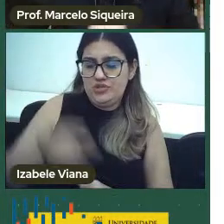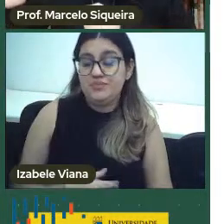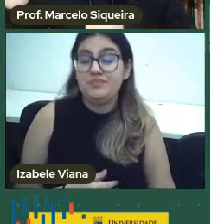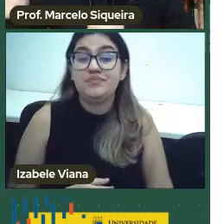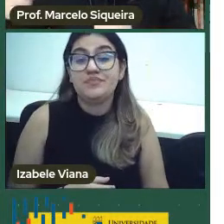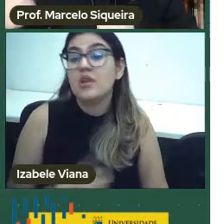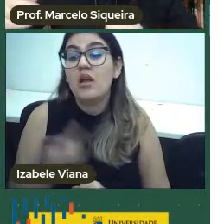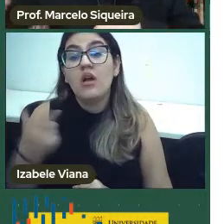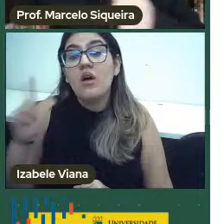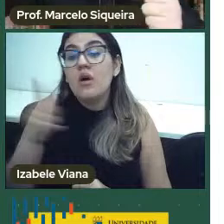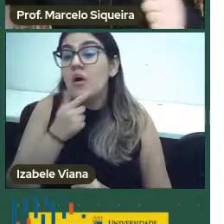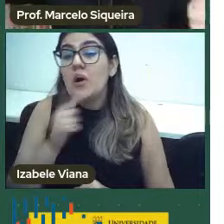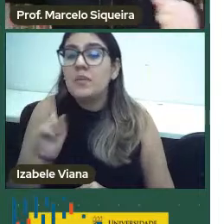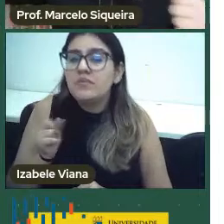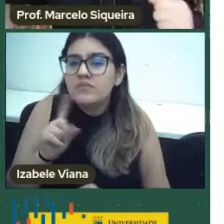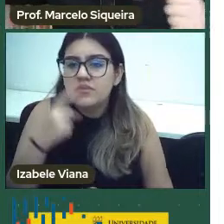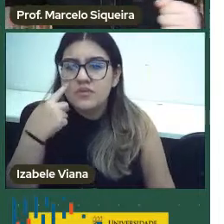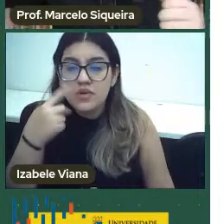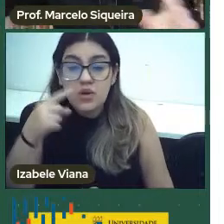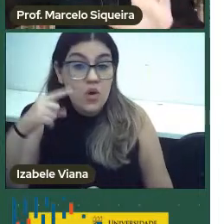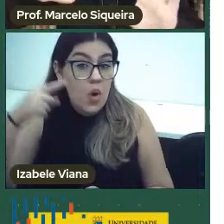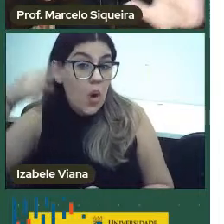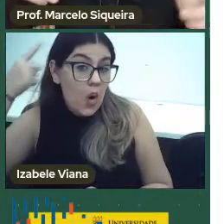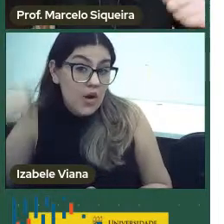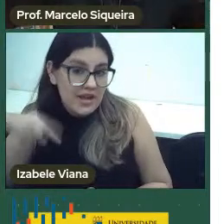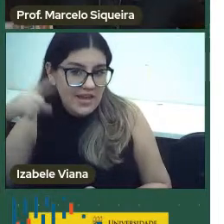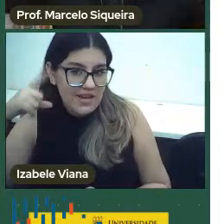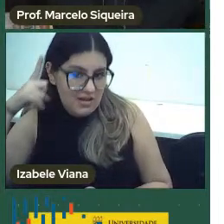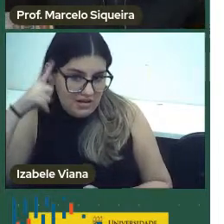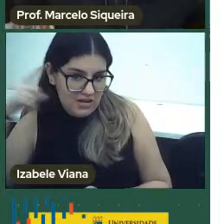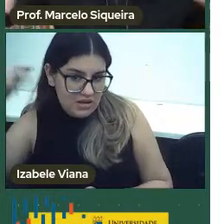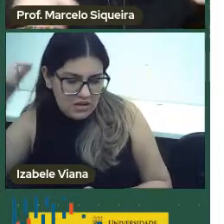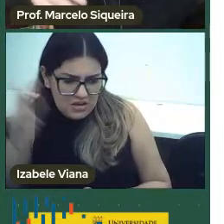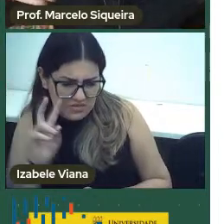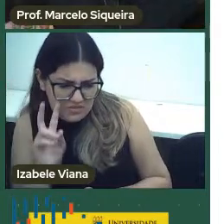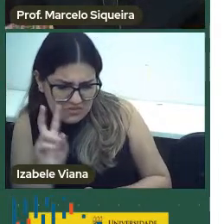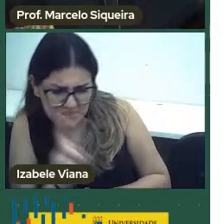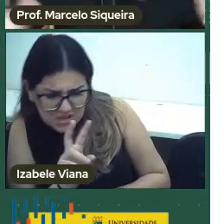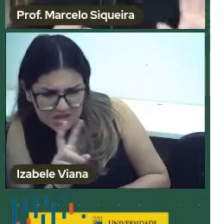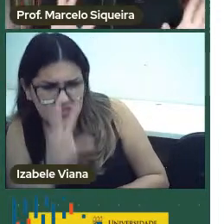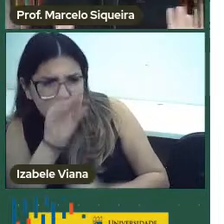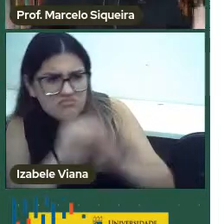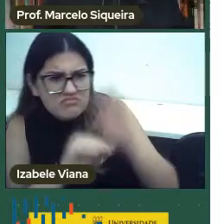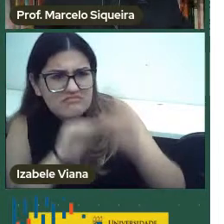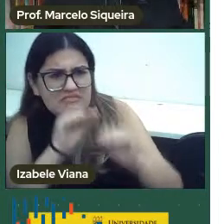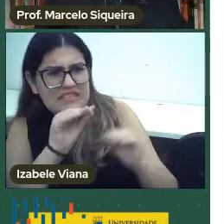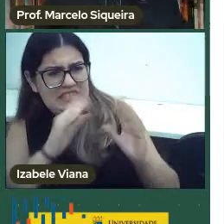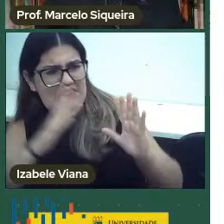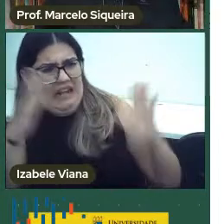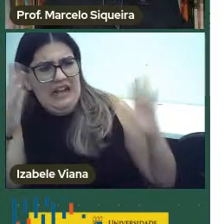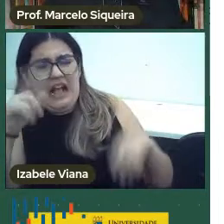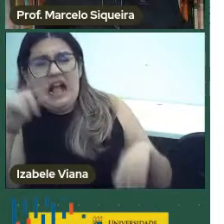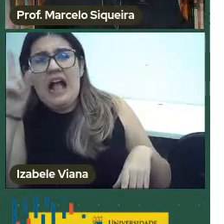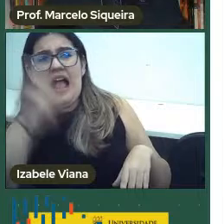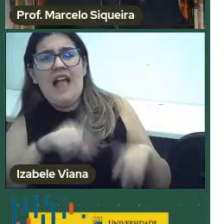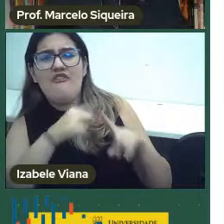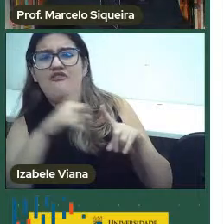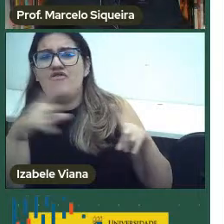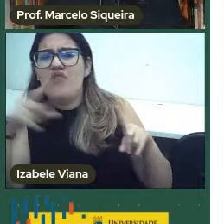foi, olhou a orelha, né? E viu aquilo, abanou e apalpou, e viu que era uma coisa, né, grande, falou, não, isso aqui é uma folha